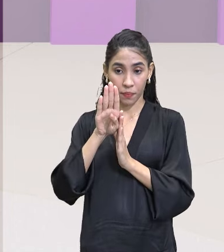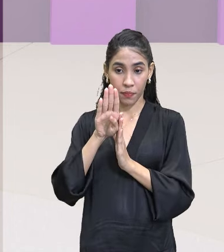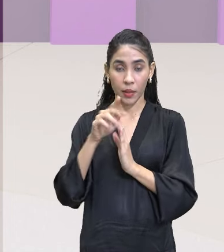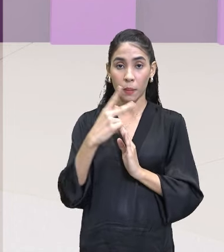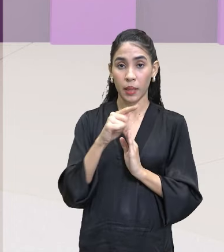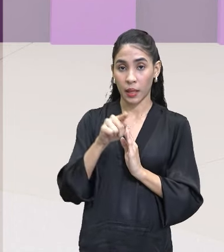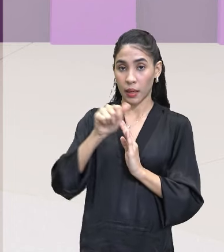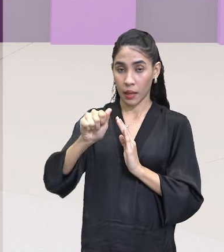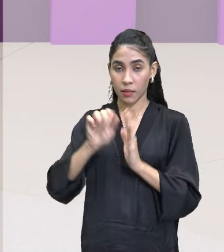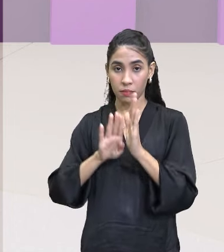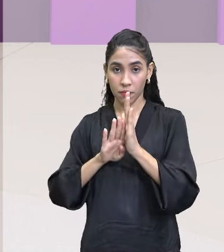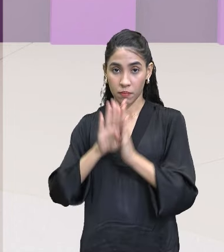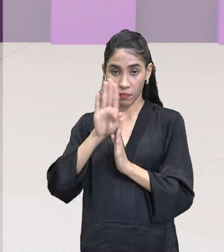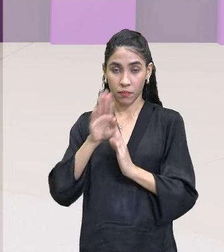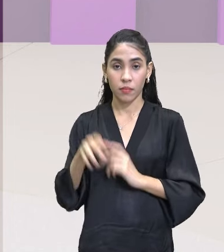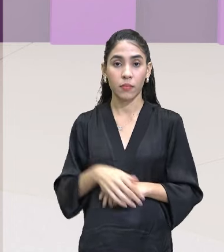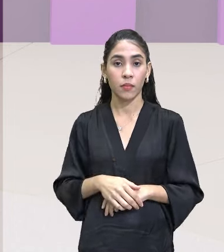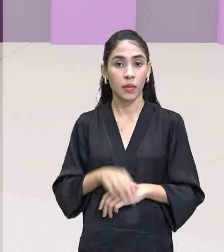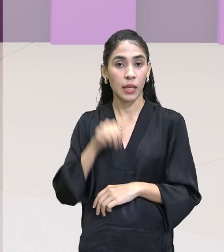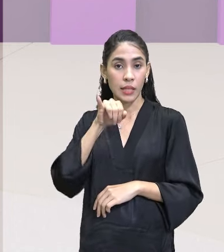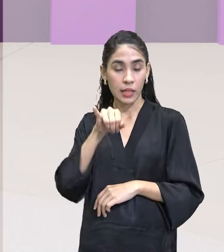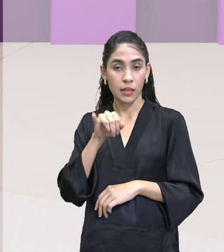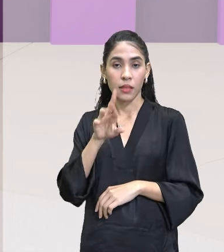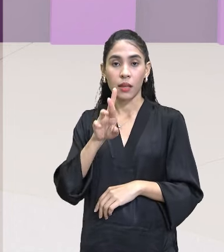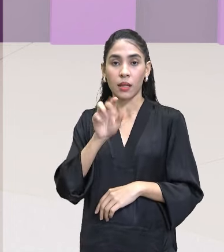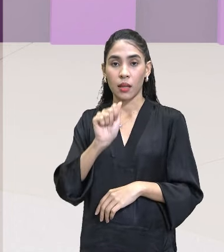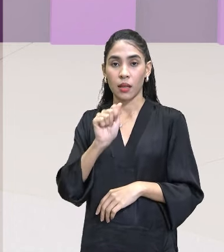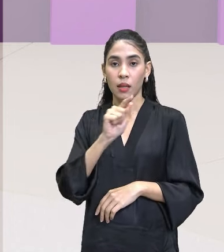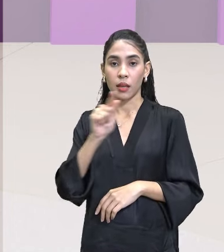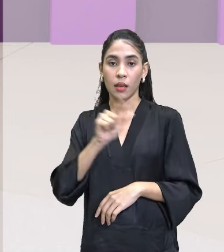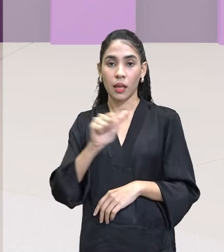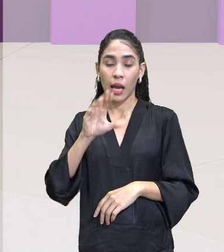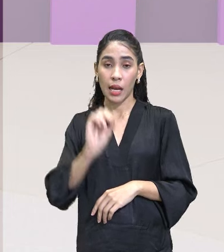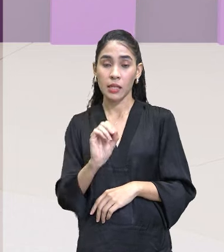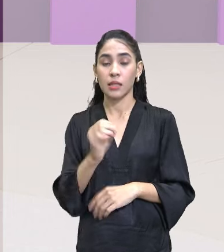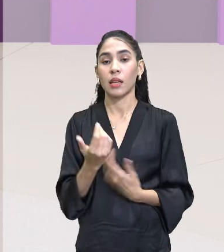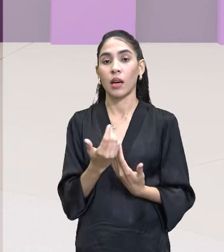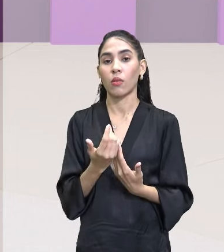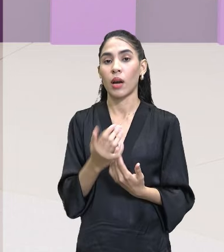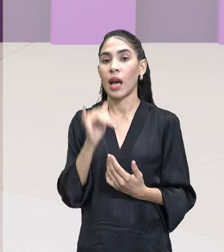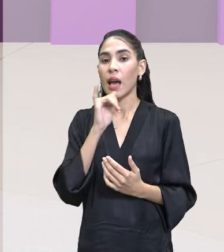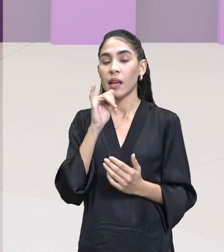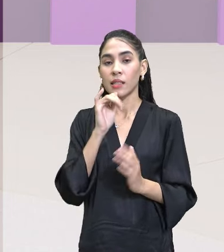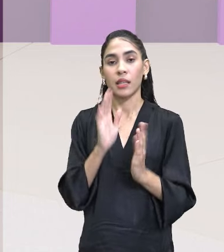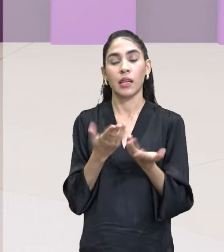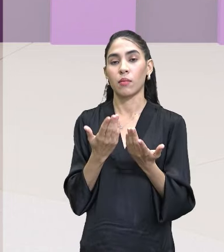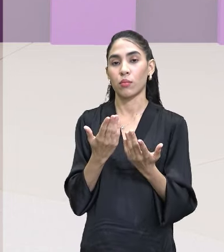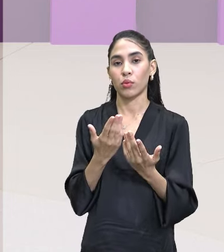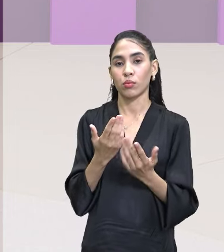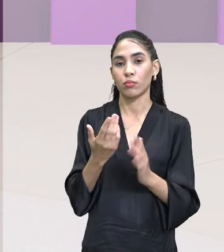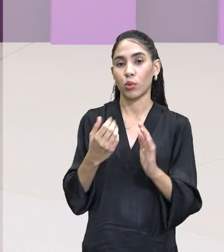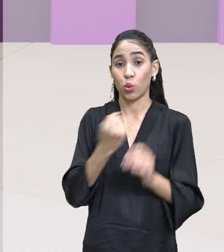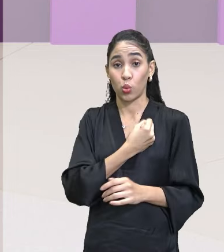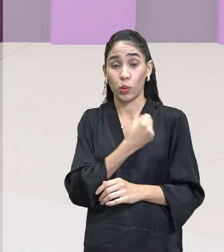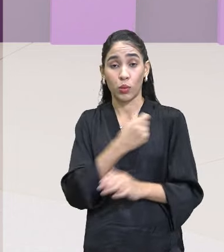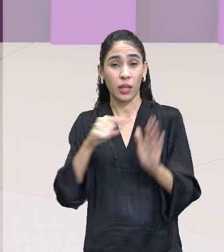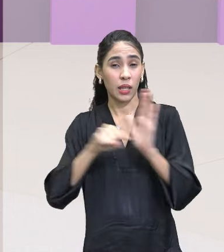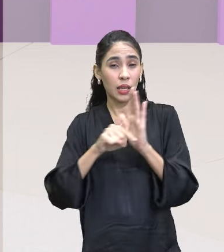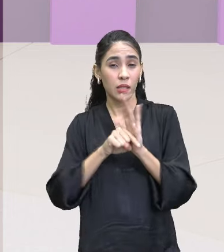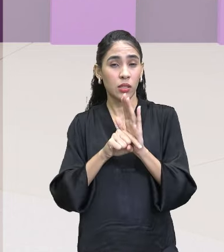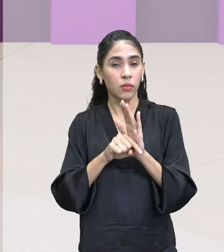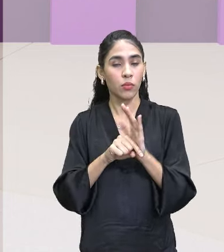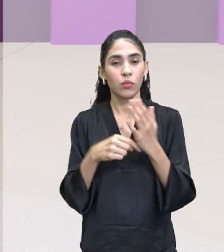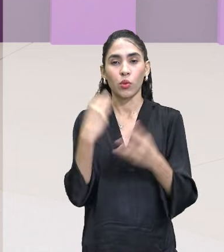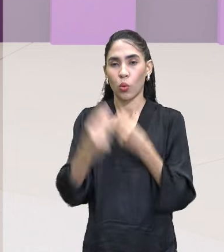estão aumentando. Quando a razão ela é menor que 0, ou seja, um número negativo, o que vai acontecer com essa